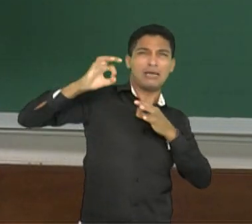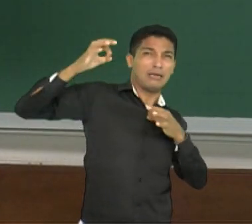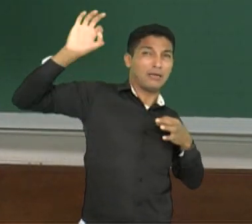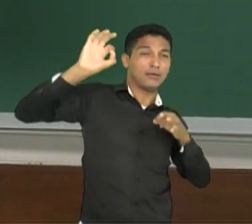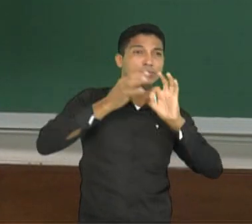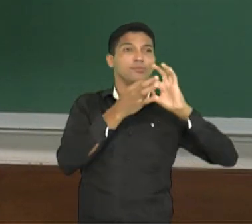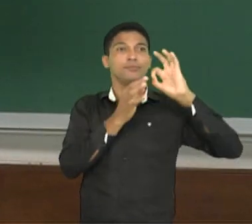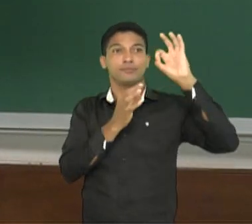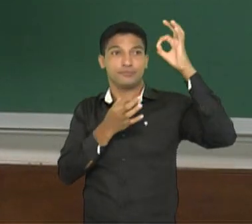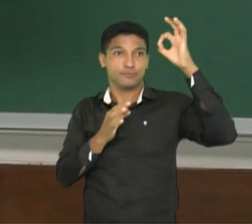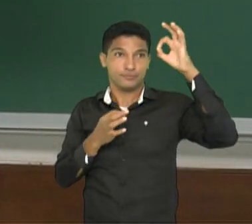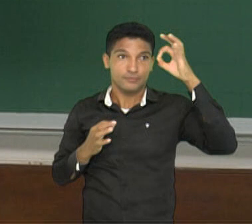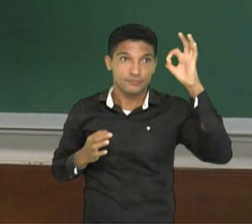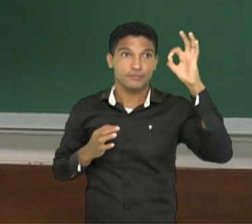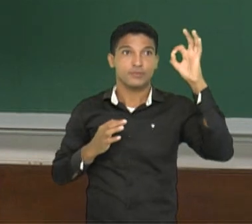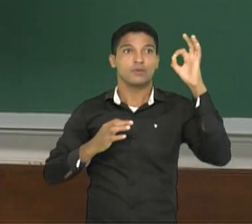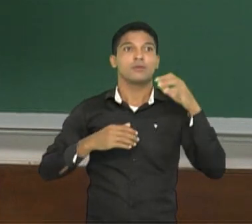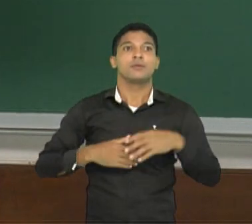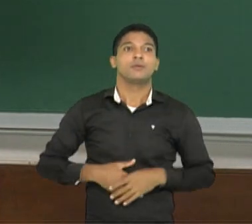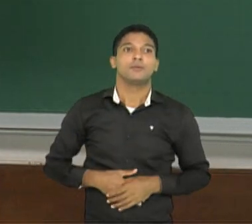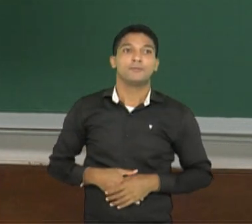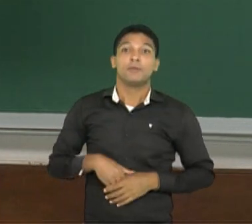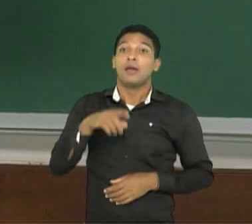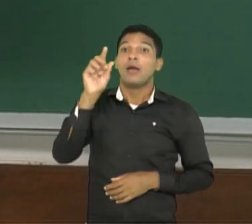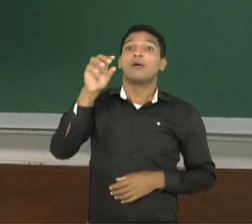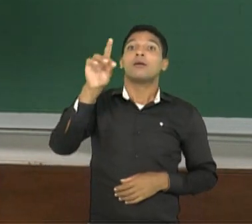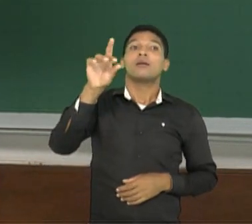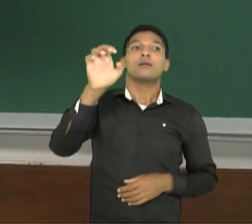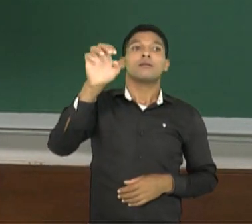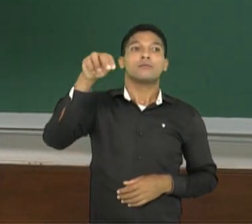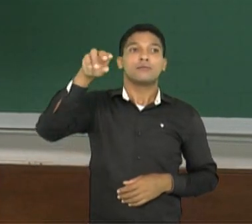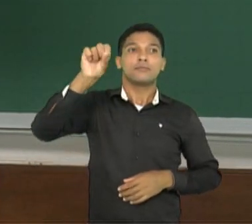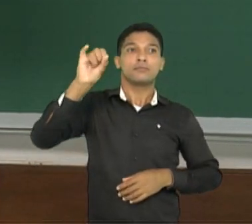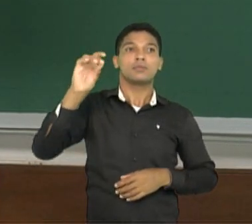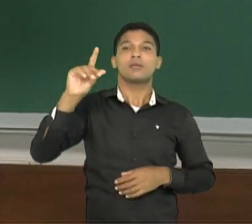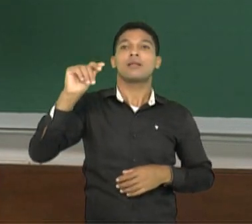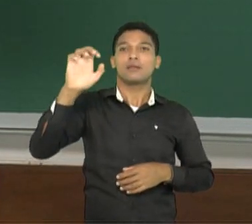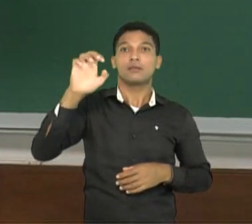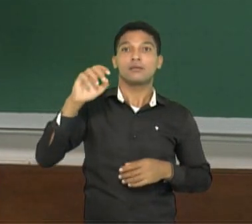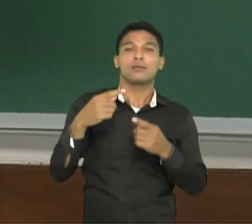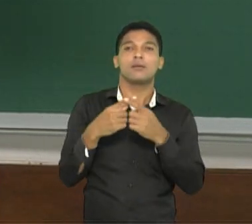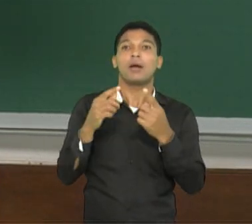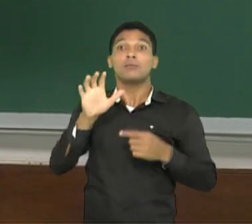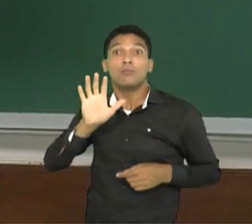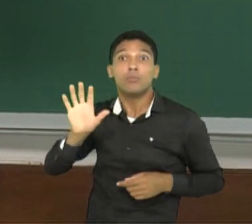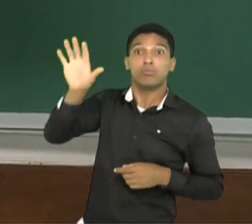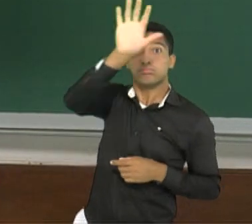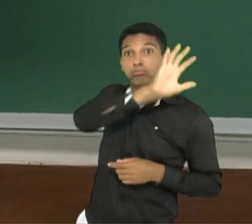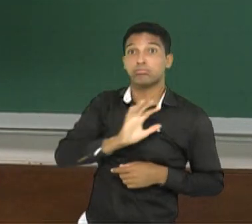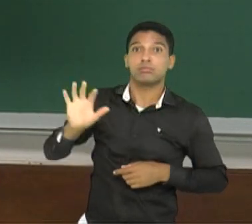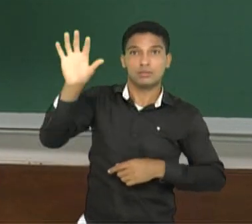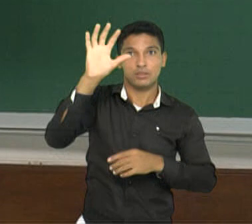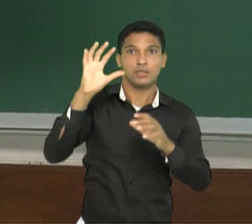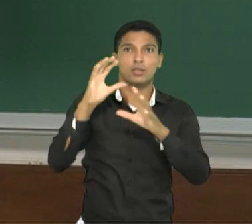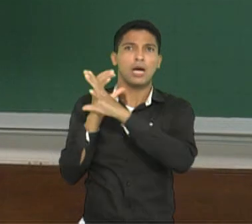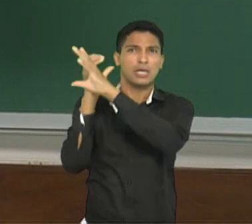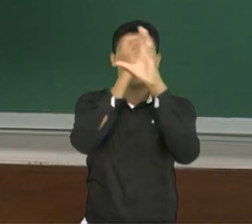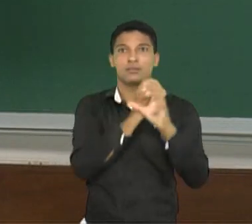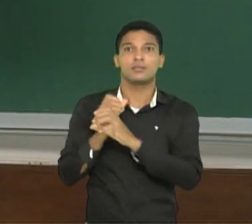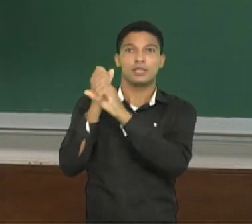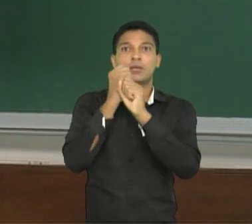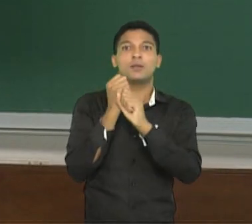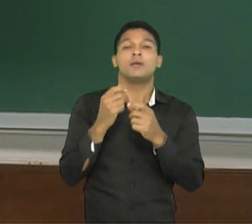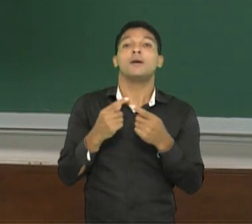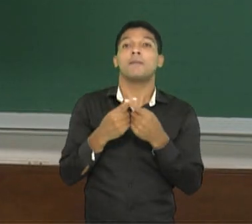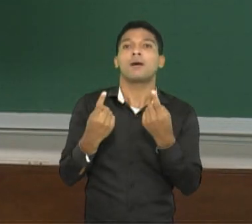tem regiões com maior concentração e outras com menor concentração de população, certo? E aí há uma variação